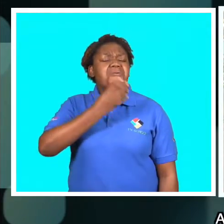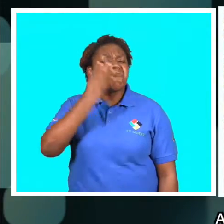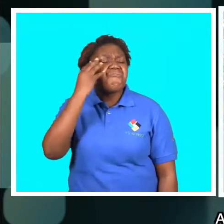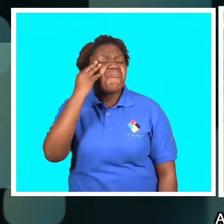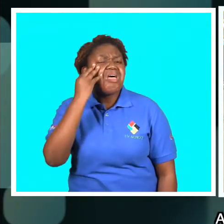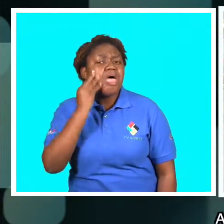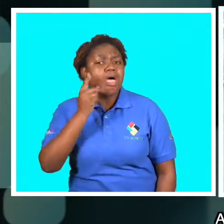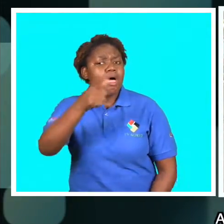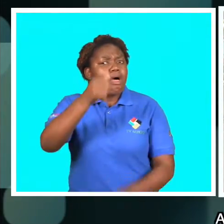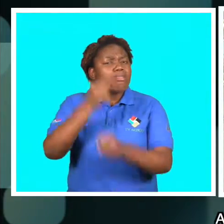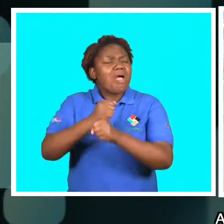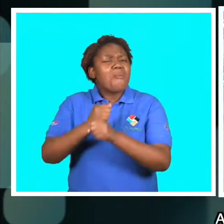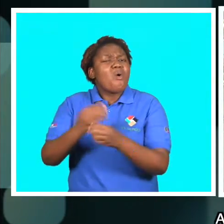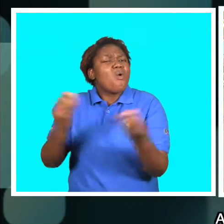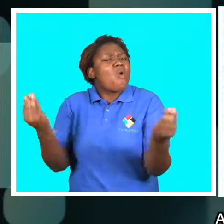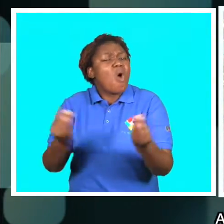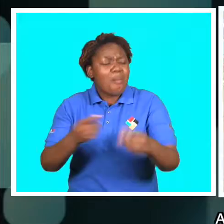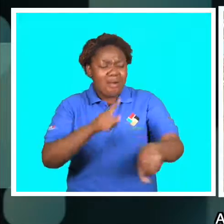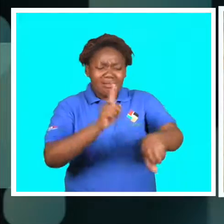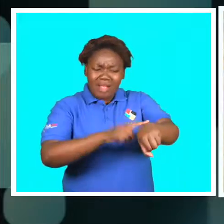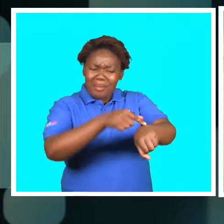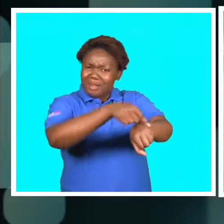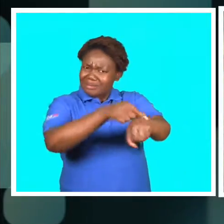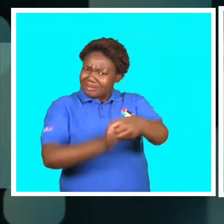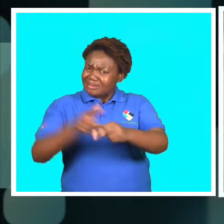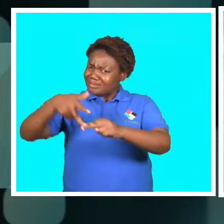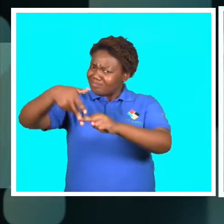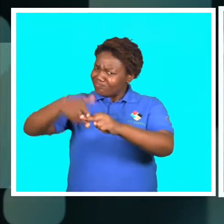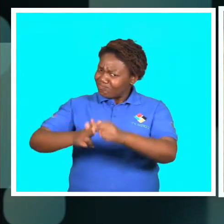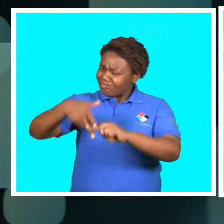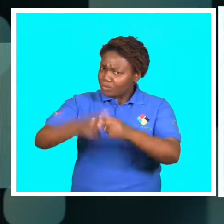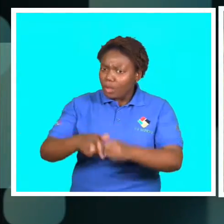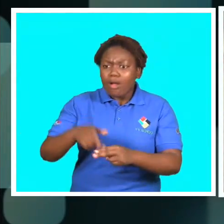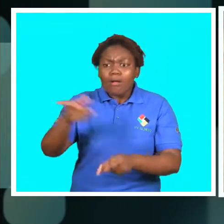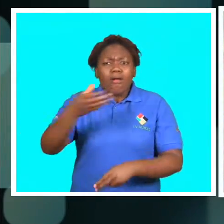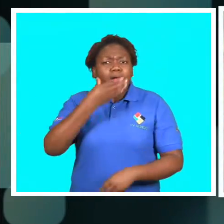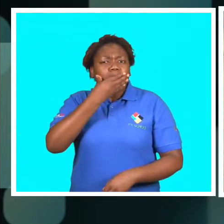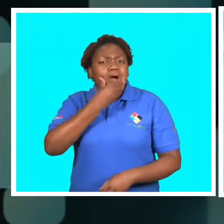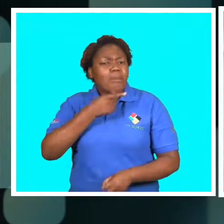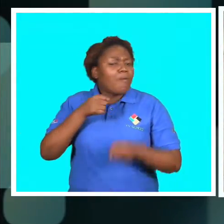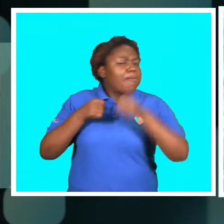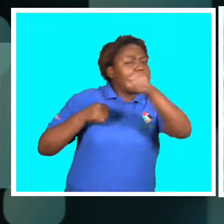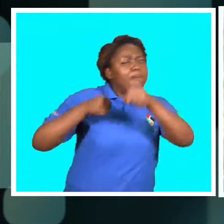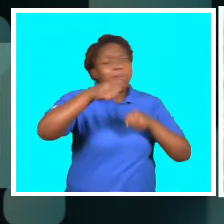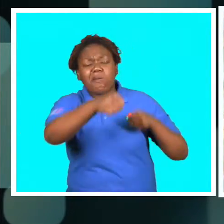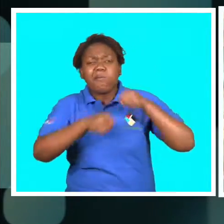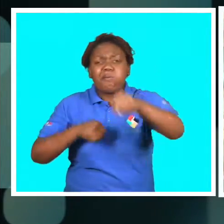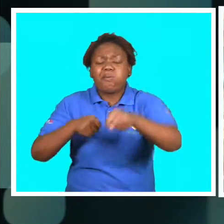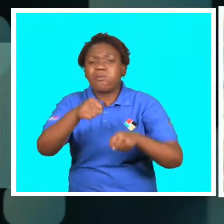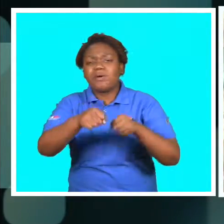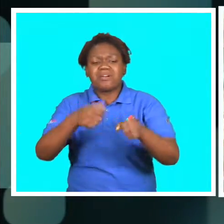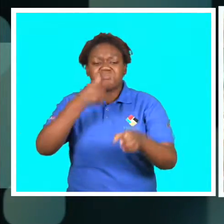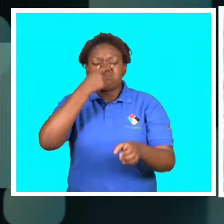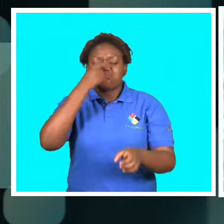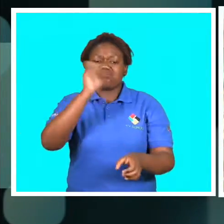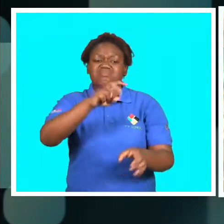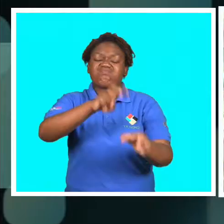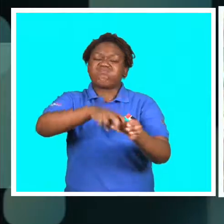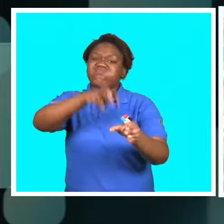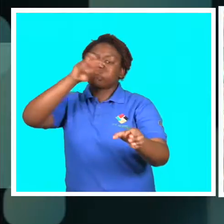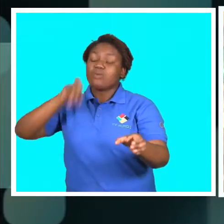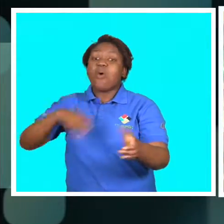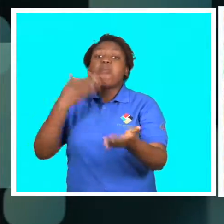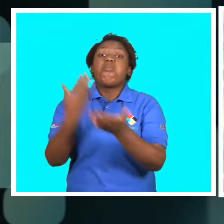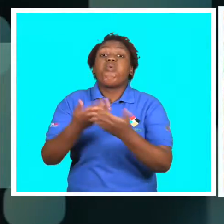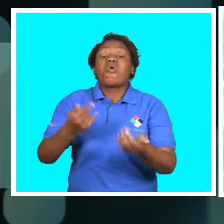Antes de trabalhar como relojoeiro, Francisco foi pugilista, mas teve